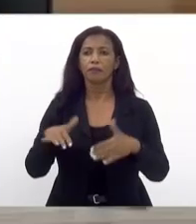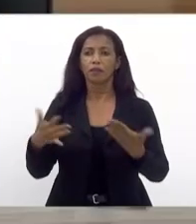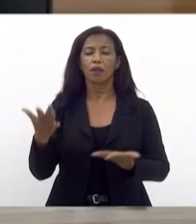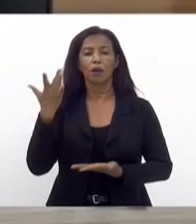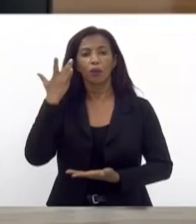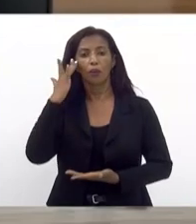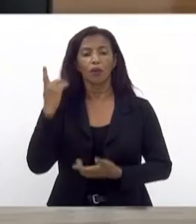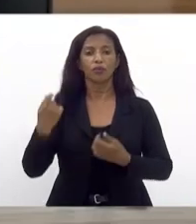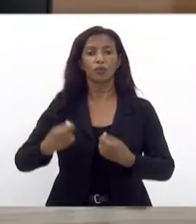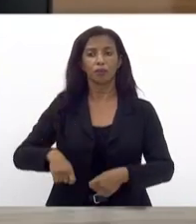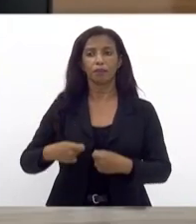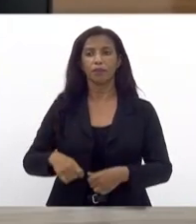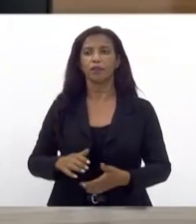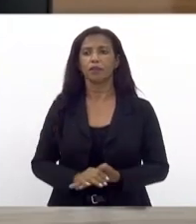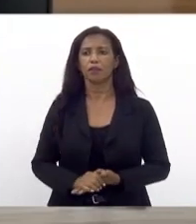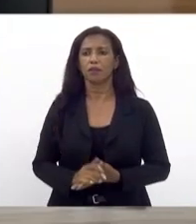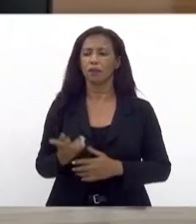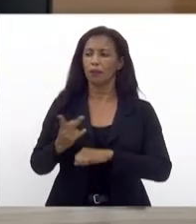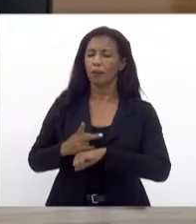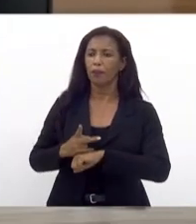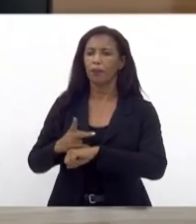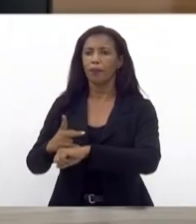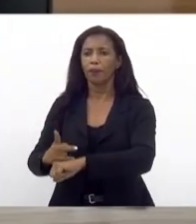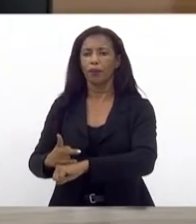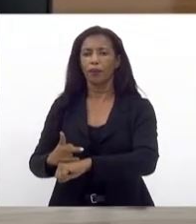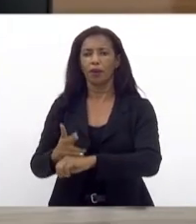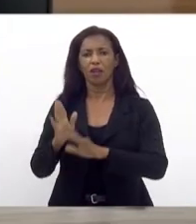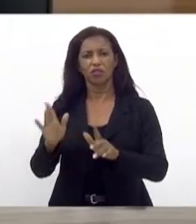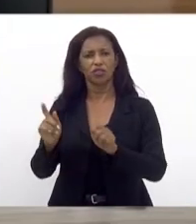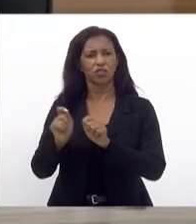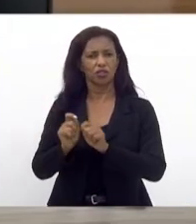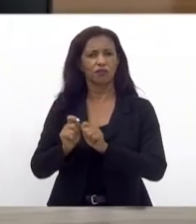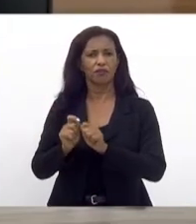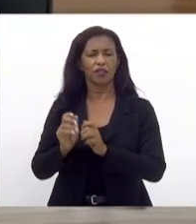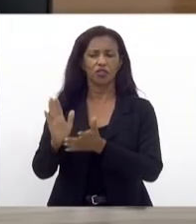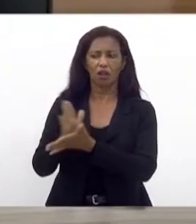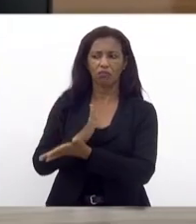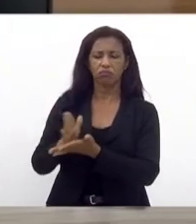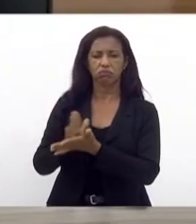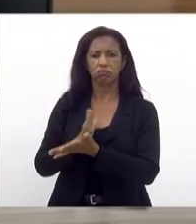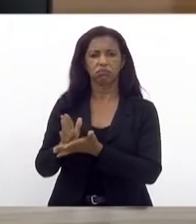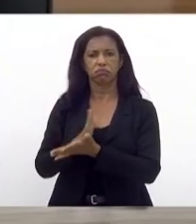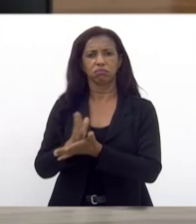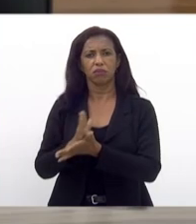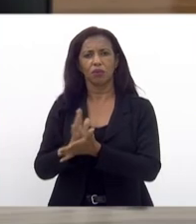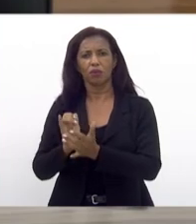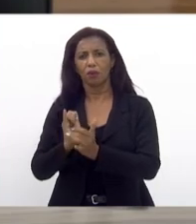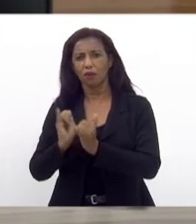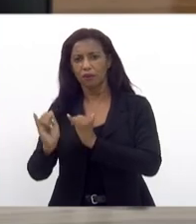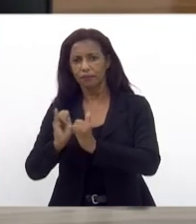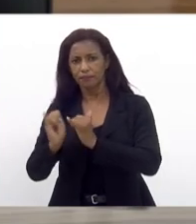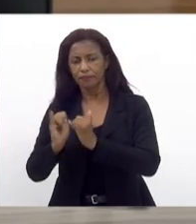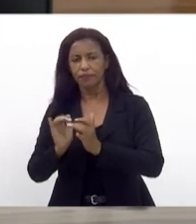que a gente precisa... Vou buscar... Nós já fizemos algumas notificações no início do ano